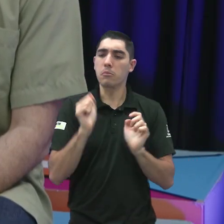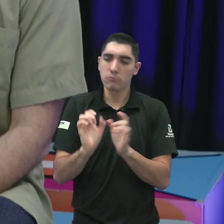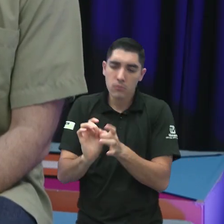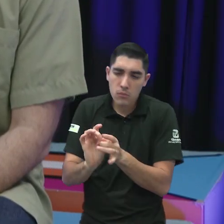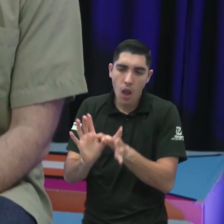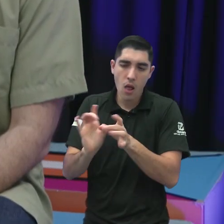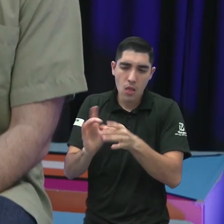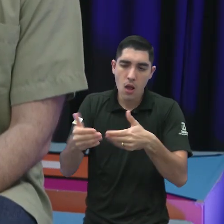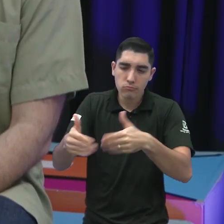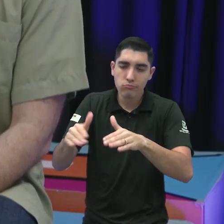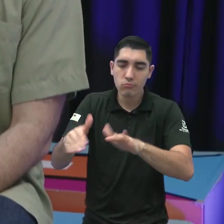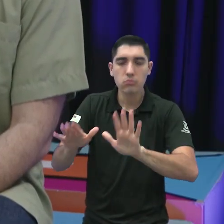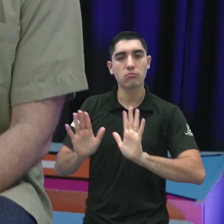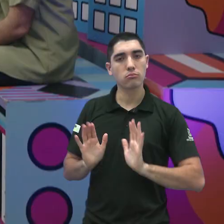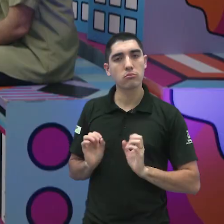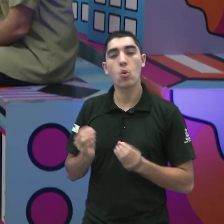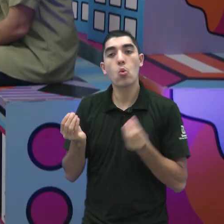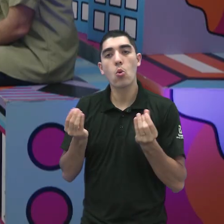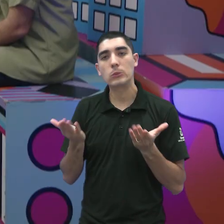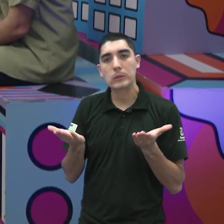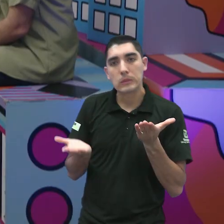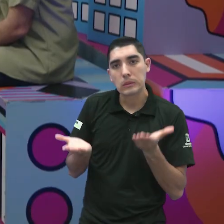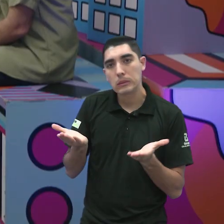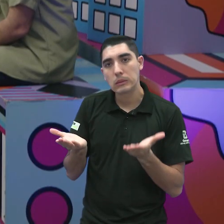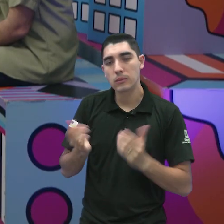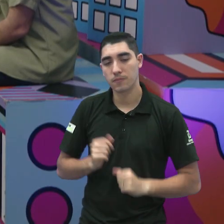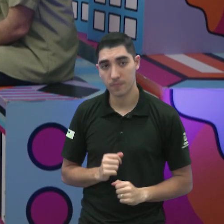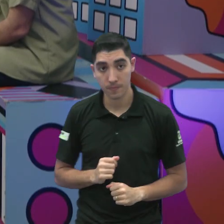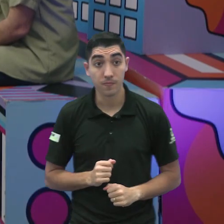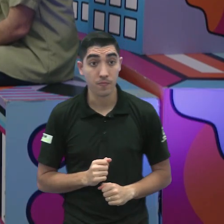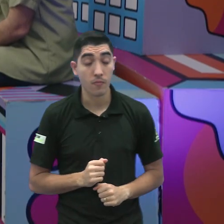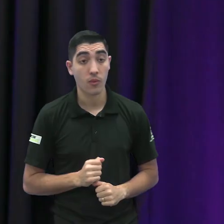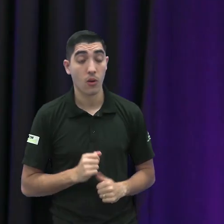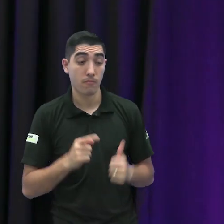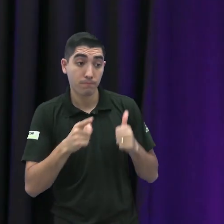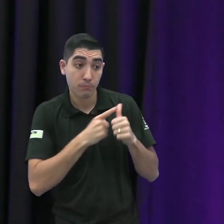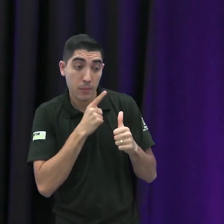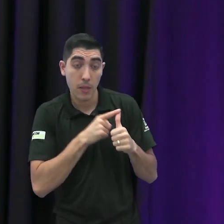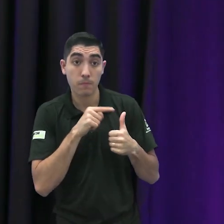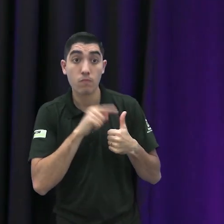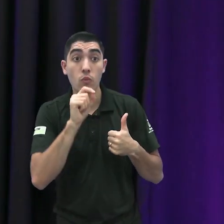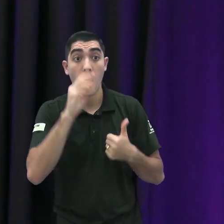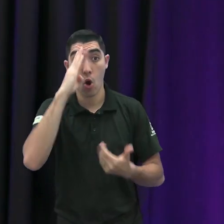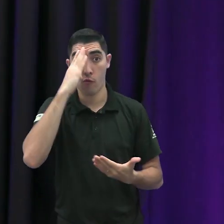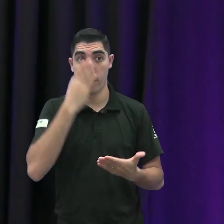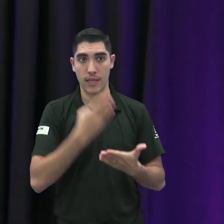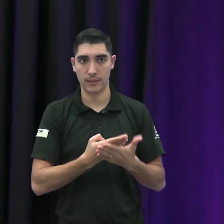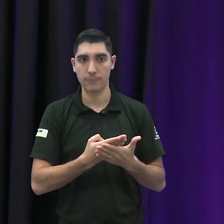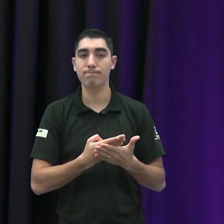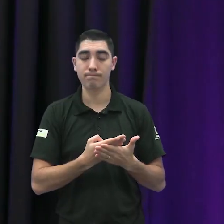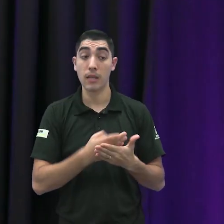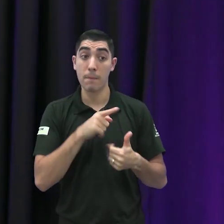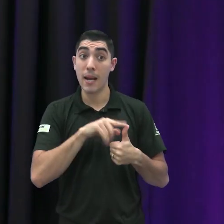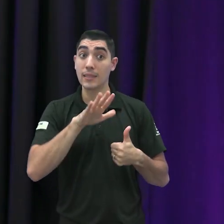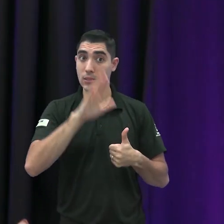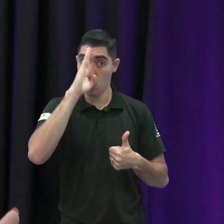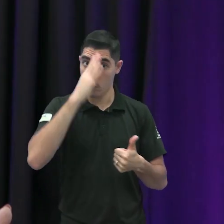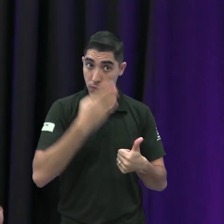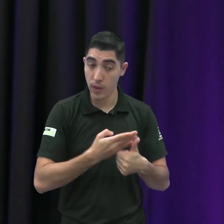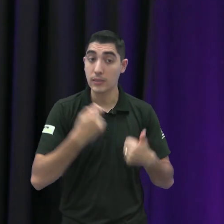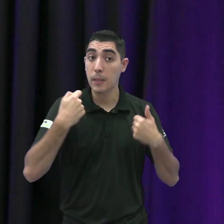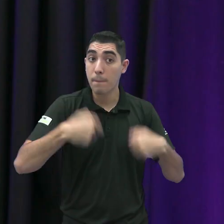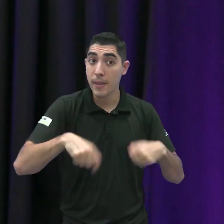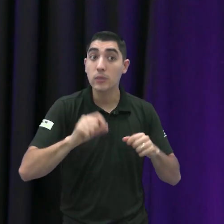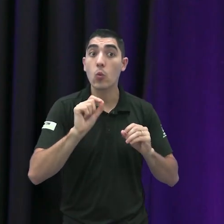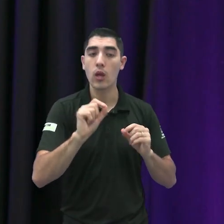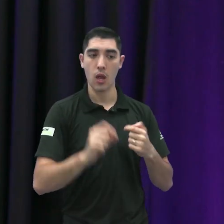né, as crianças mais livres ali. Tá. Eu acho que a confiança, ela é construída diariamente de acordo com o que a